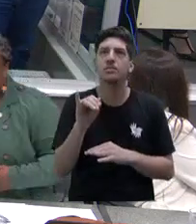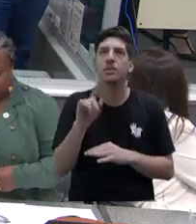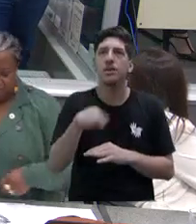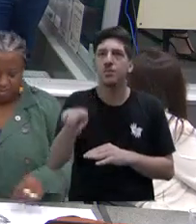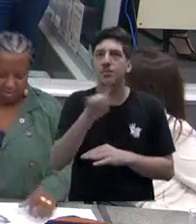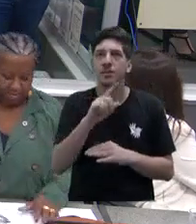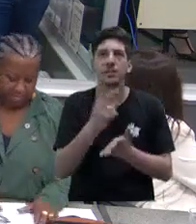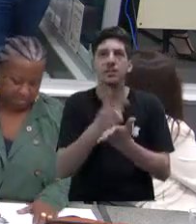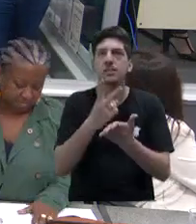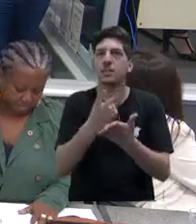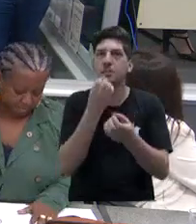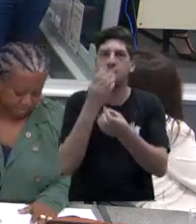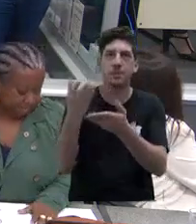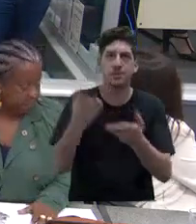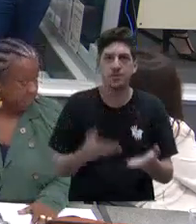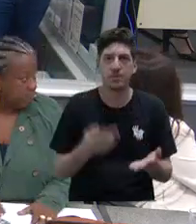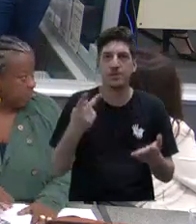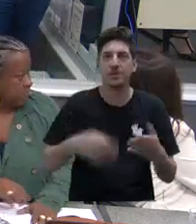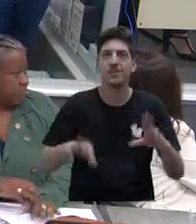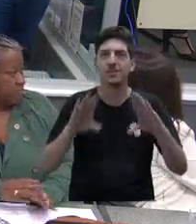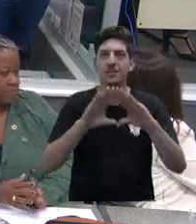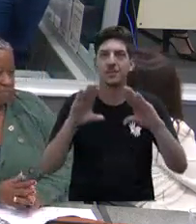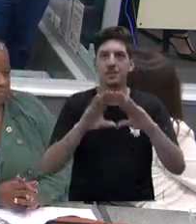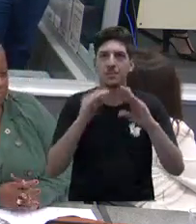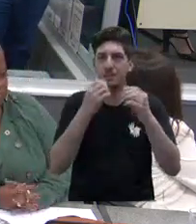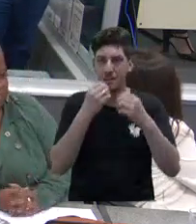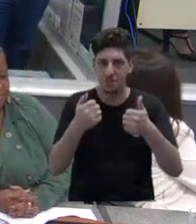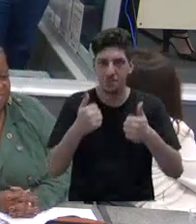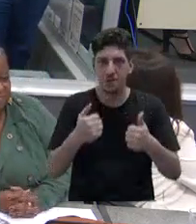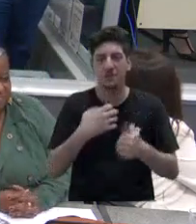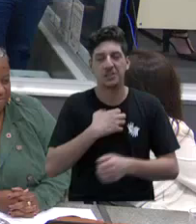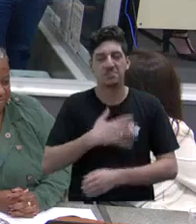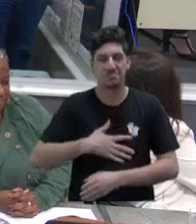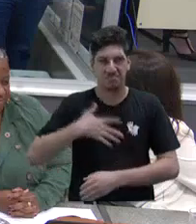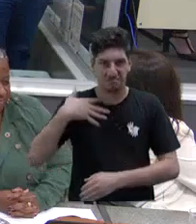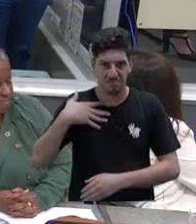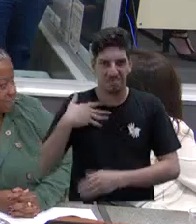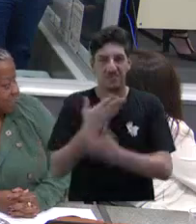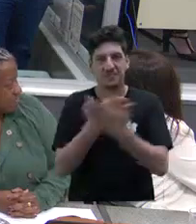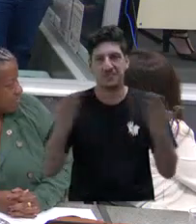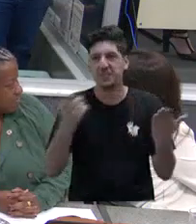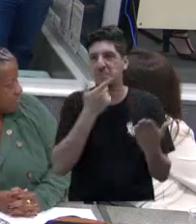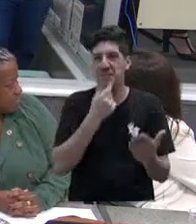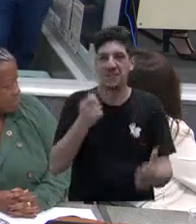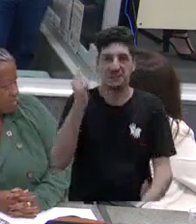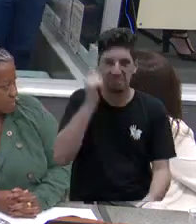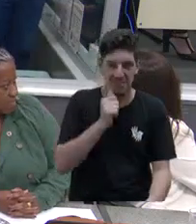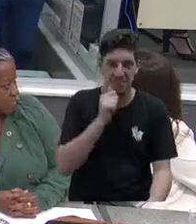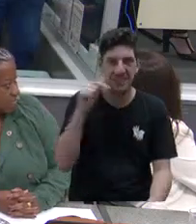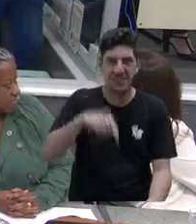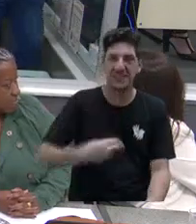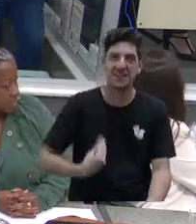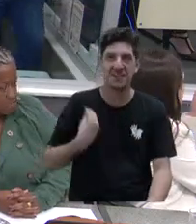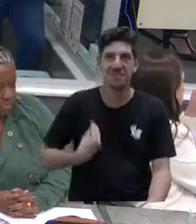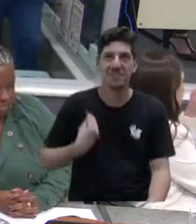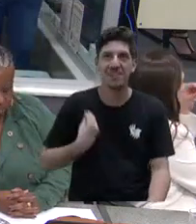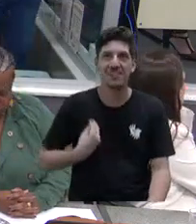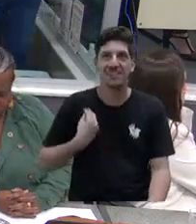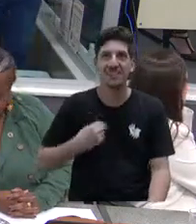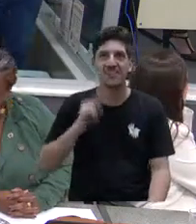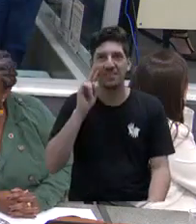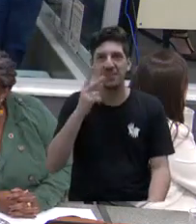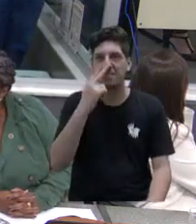sejam sempre bem-vindos aqui à Assembleia Legislativa. Uma honra ter vocês aqui, meninas e meninos. Estou vendo que vocês estão fazendo um